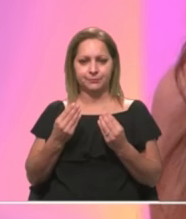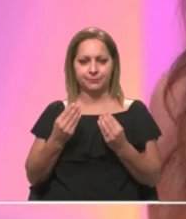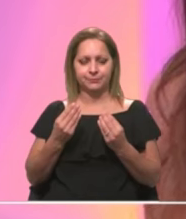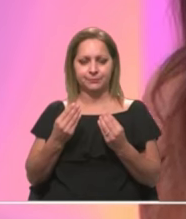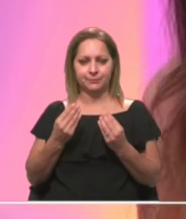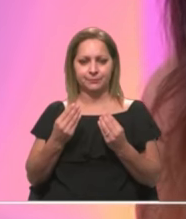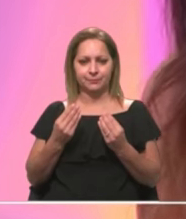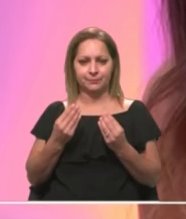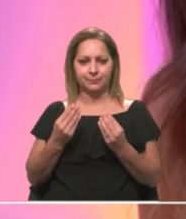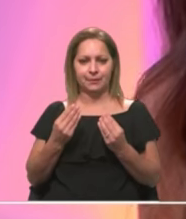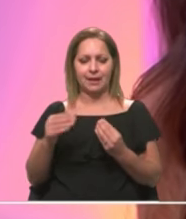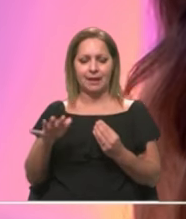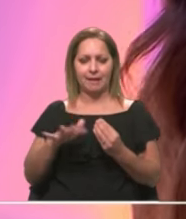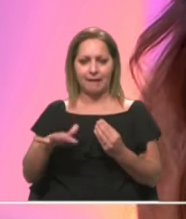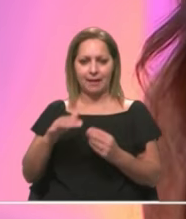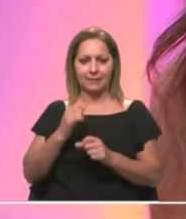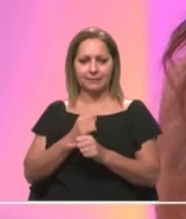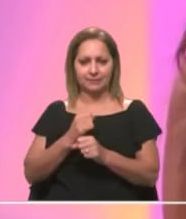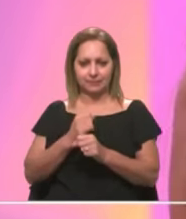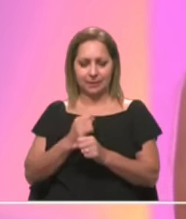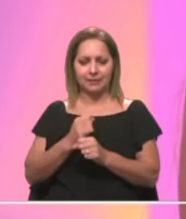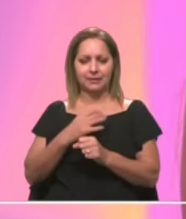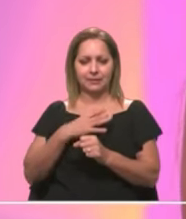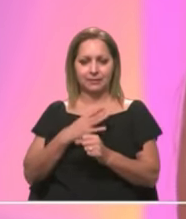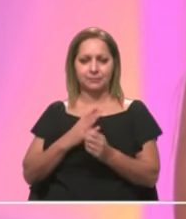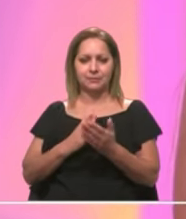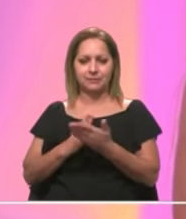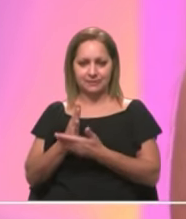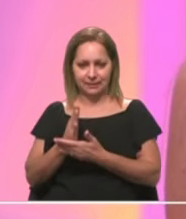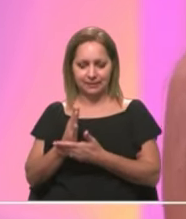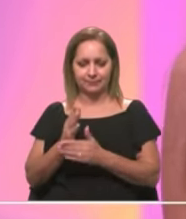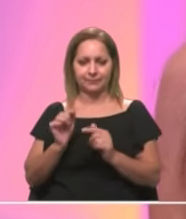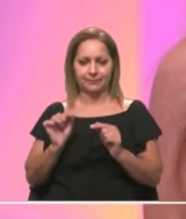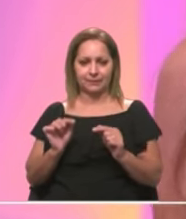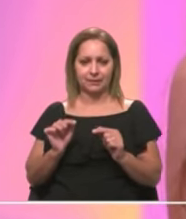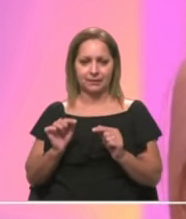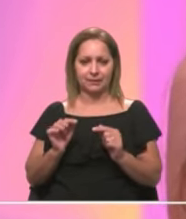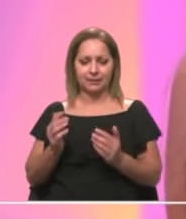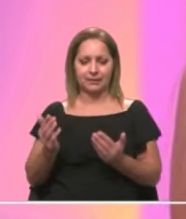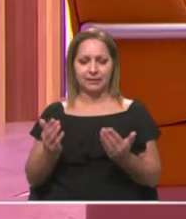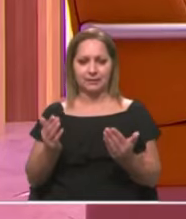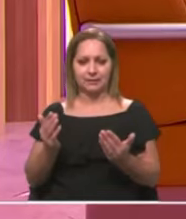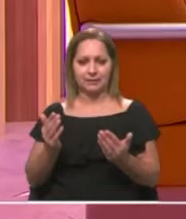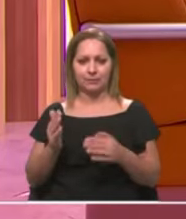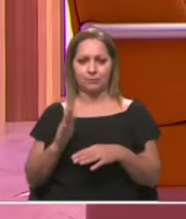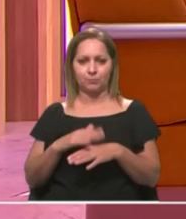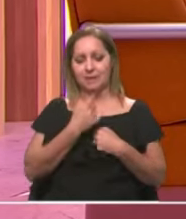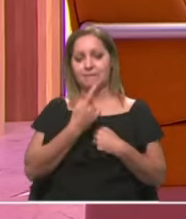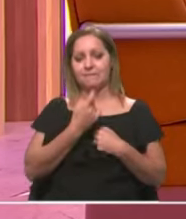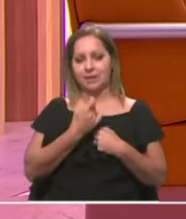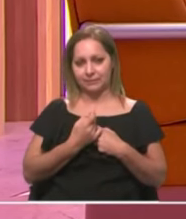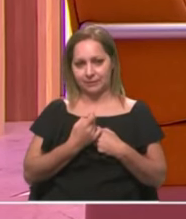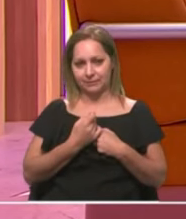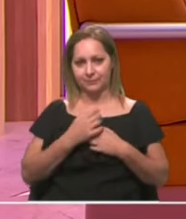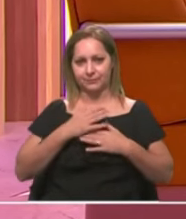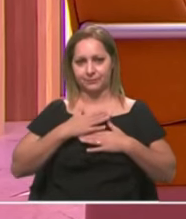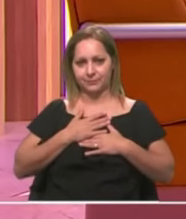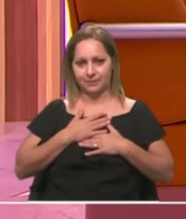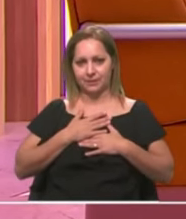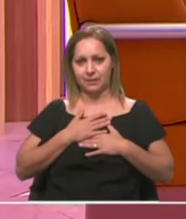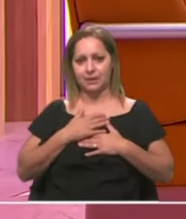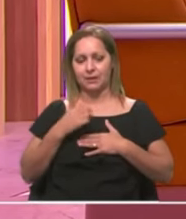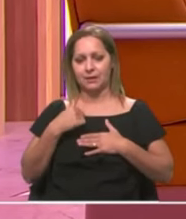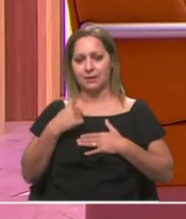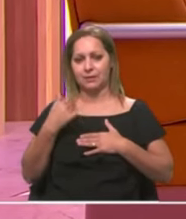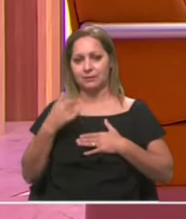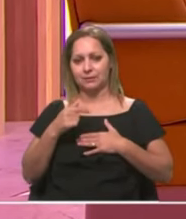seguir as nossas áreas profissionais, portanto, que neste momento estavam a ser colocadas em causa devido à nossa relação. Estava a viver